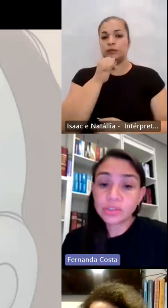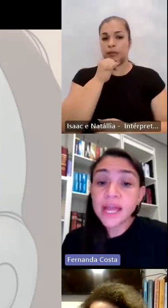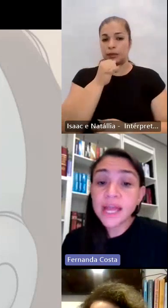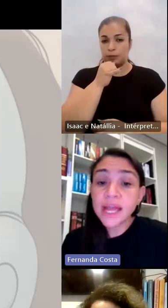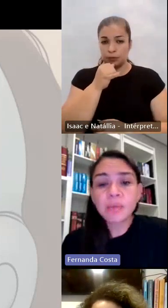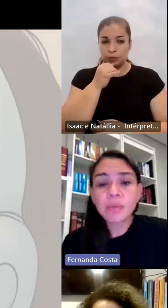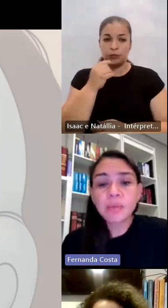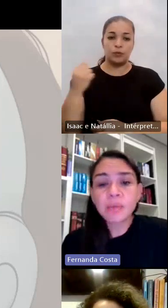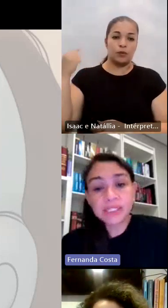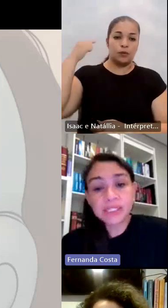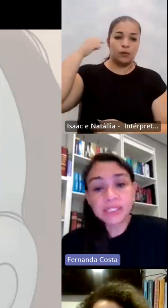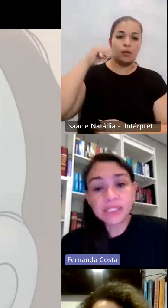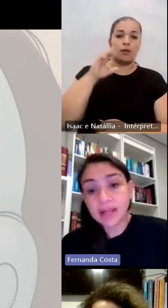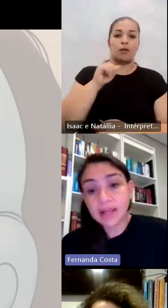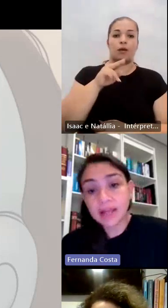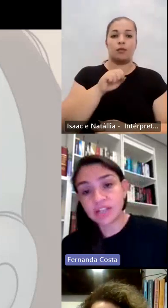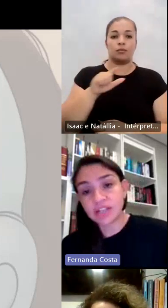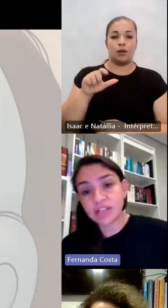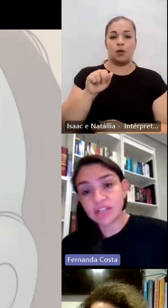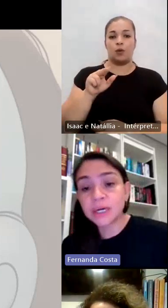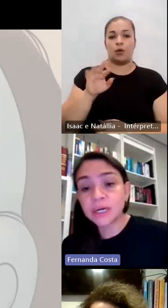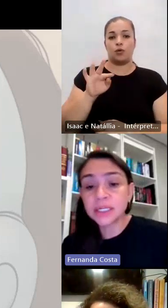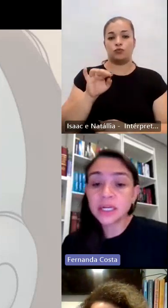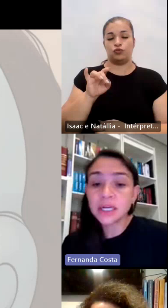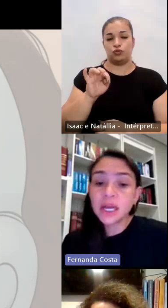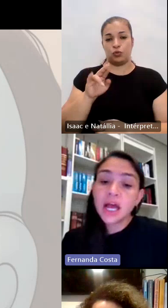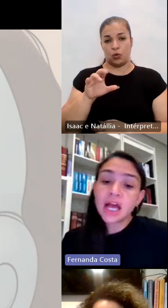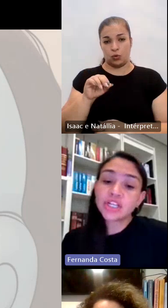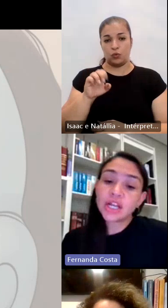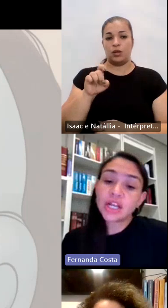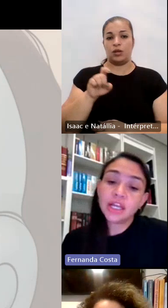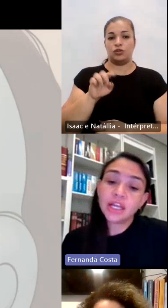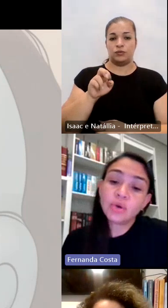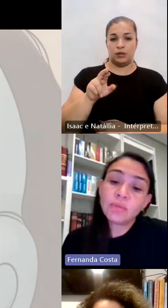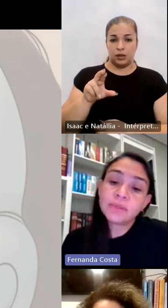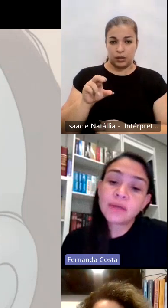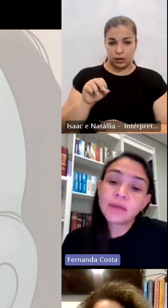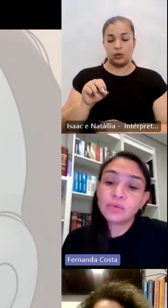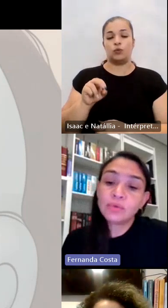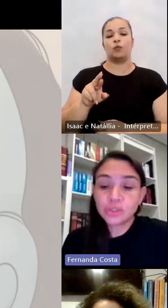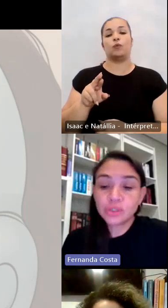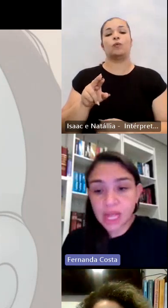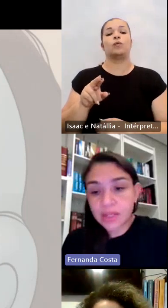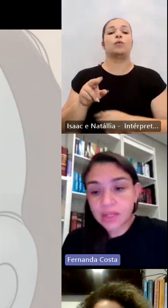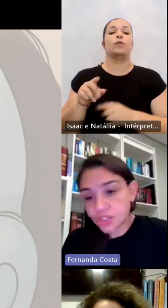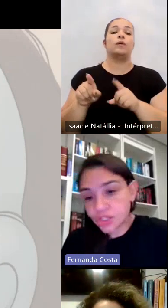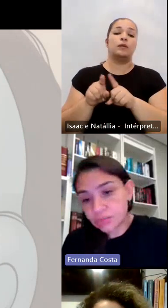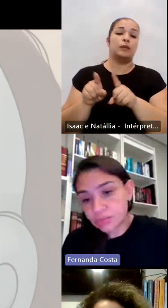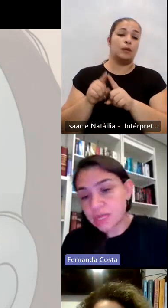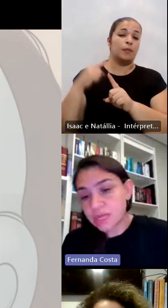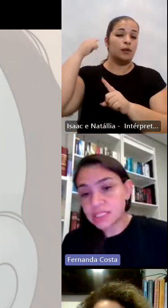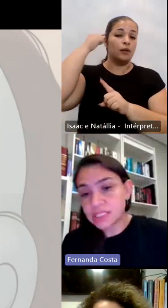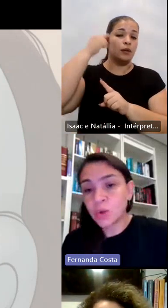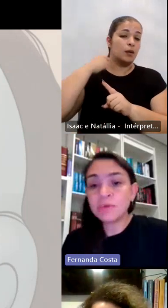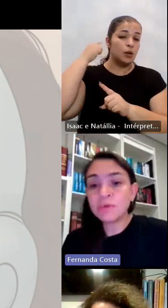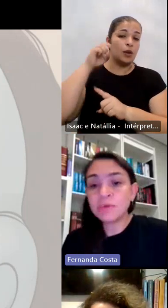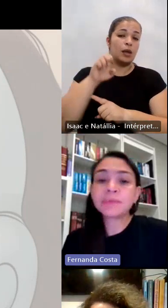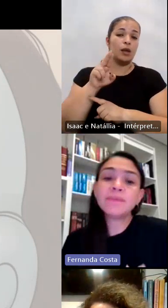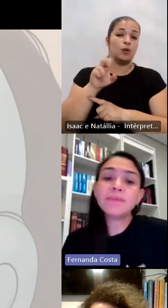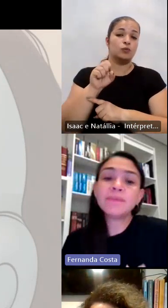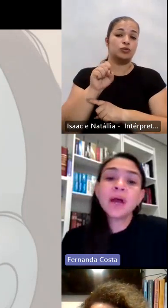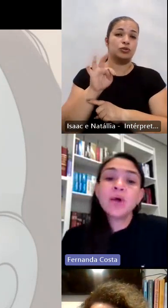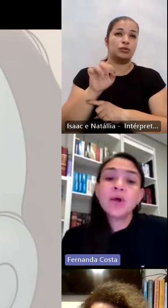auditório externo, a membrana externa, a cavidade timpânica, a janela redonda, a tuba de Eustáquio, que já não tem mais esse